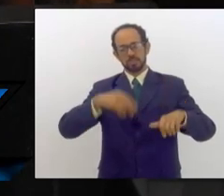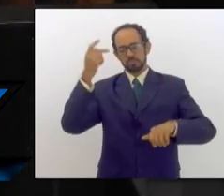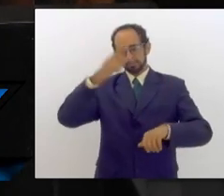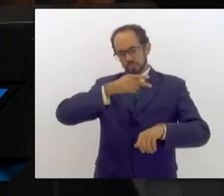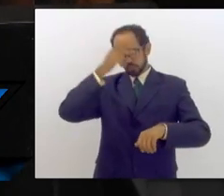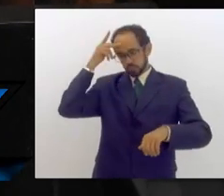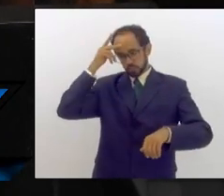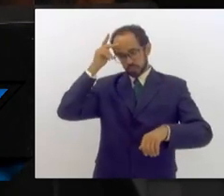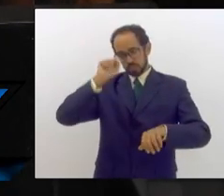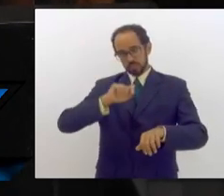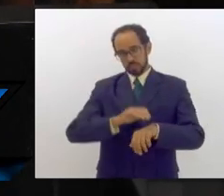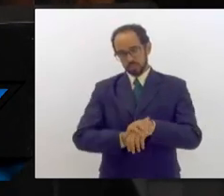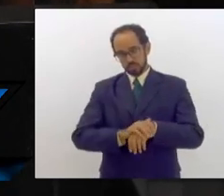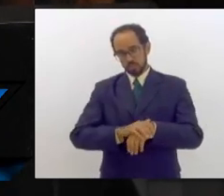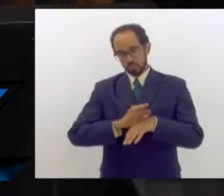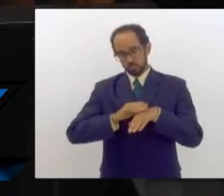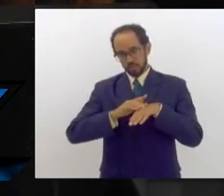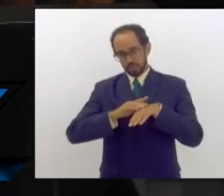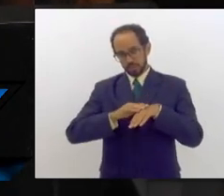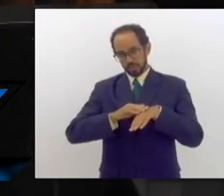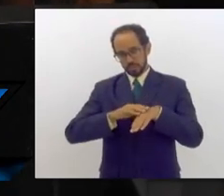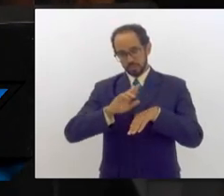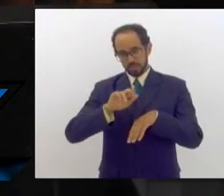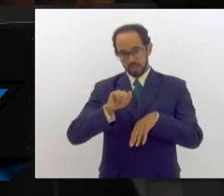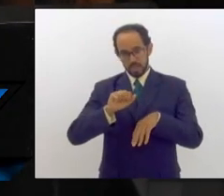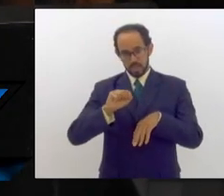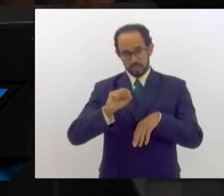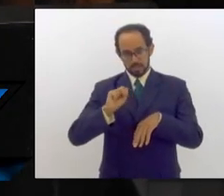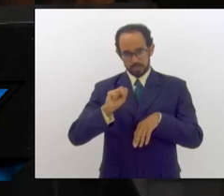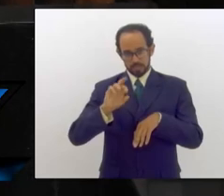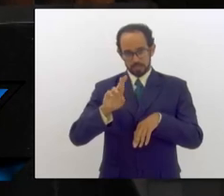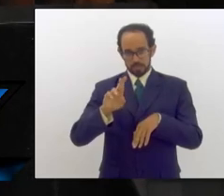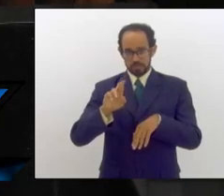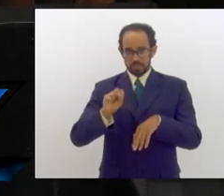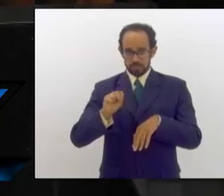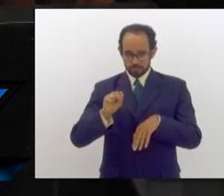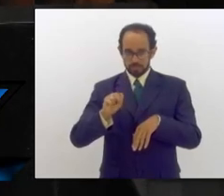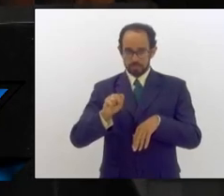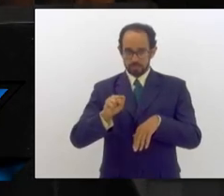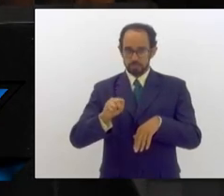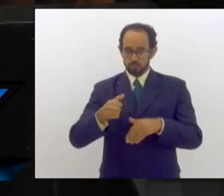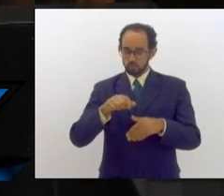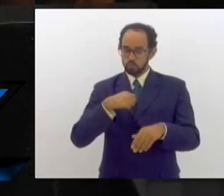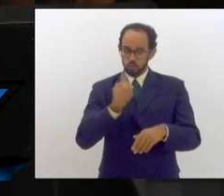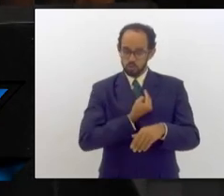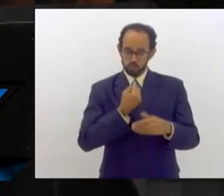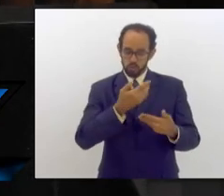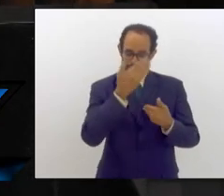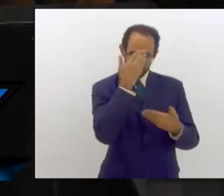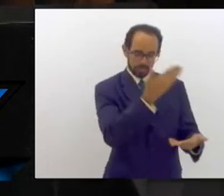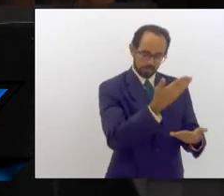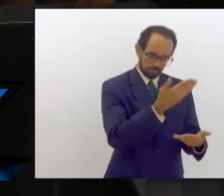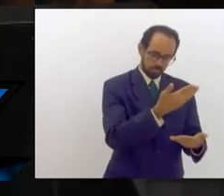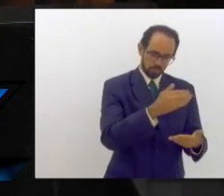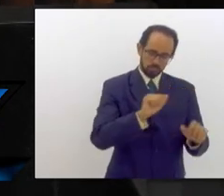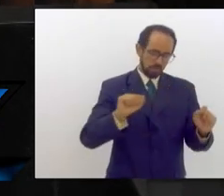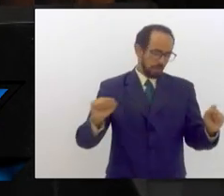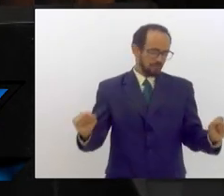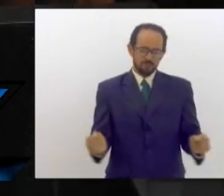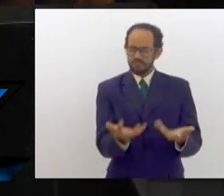pessoas com doenças raras e seus familiares nosso agradecimento foi uma festa